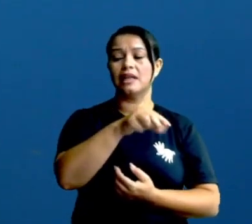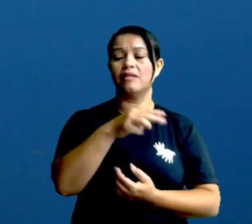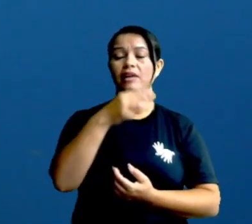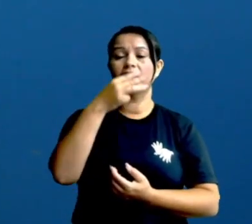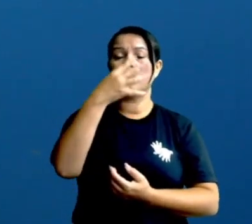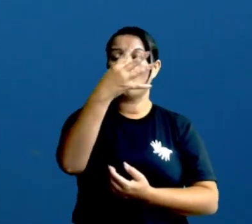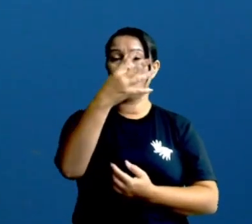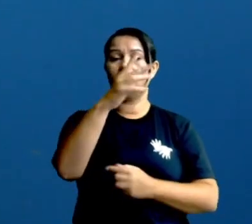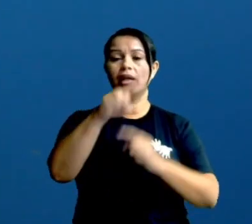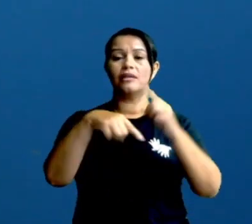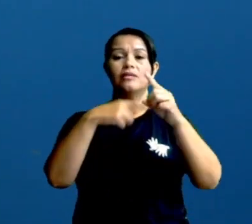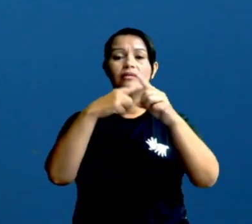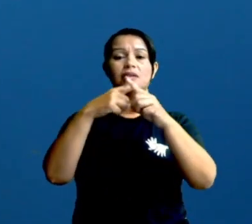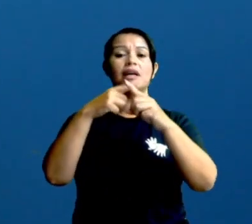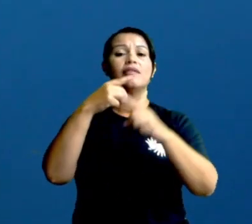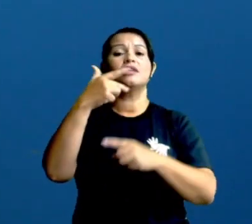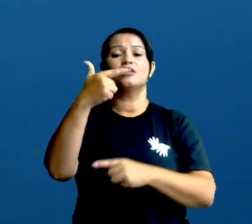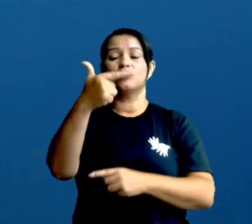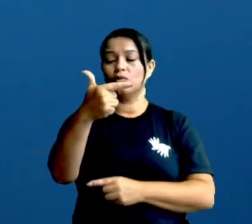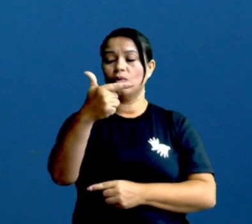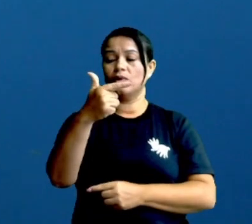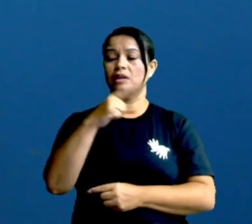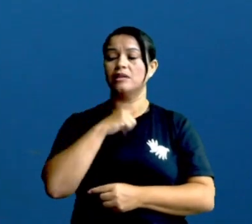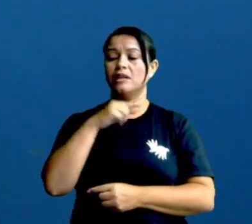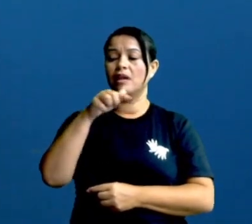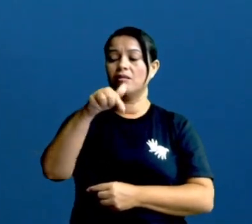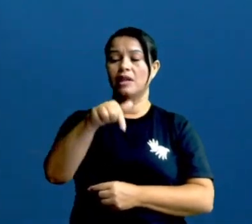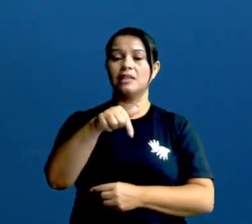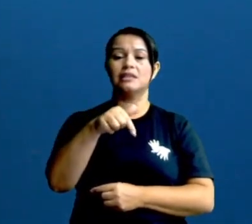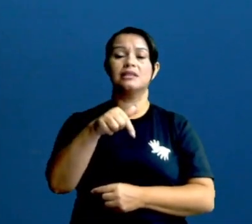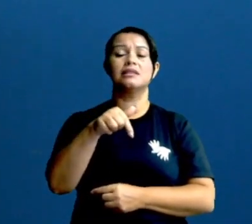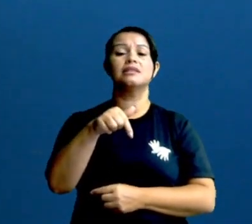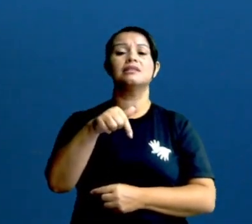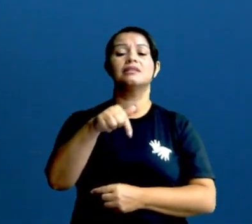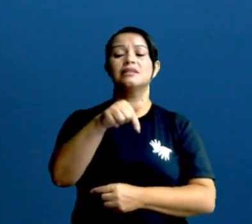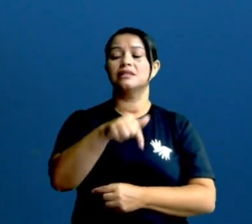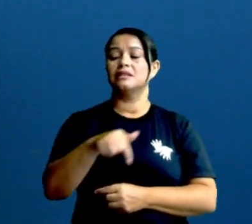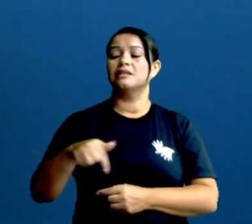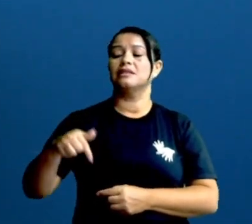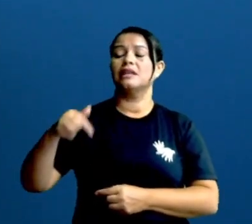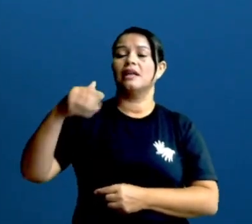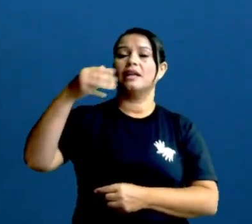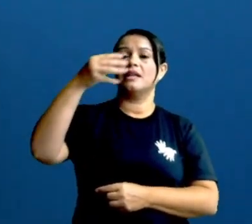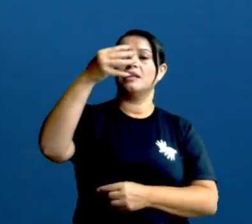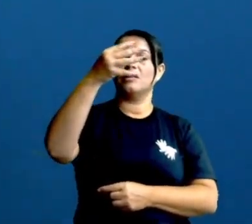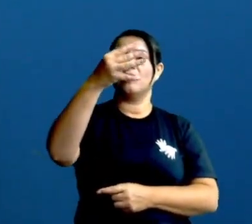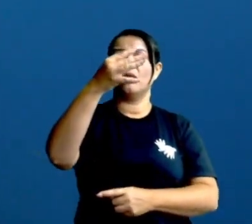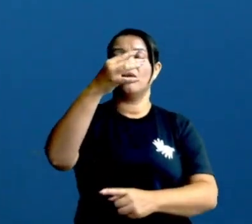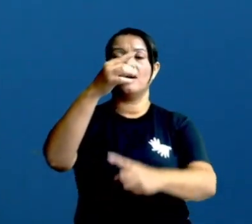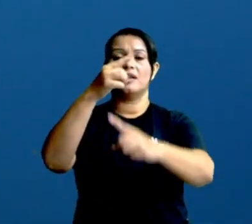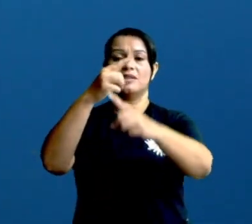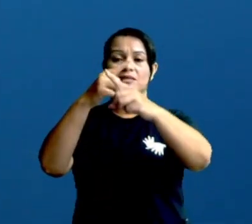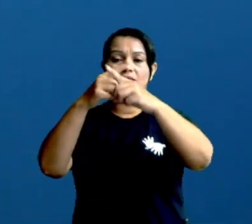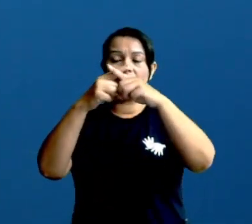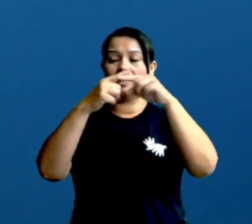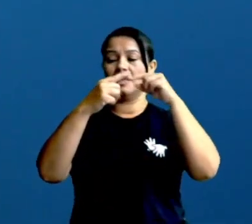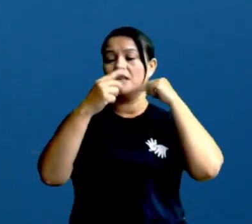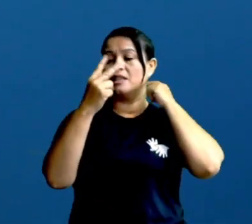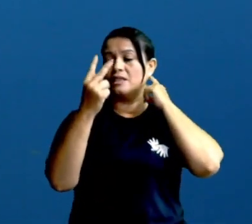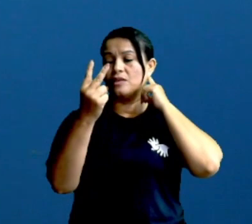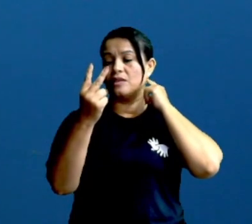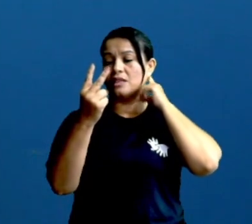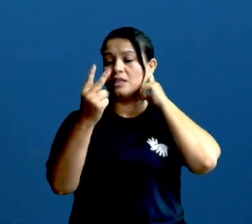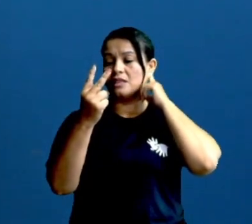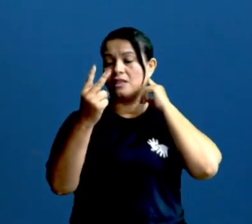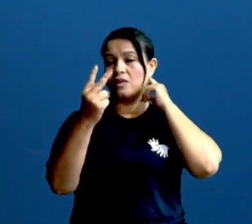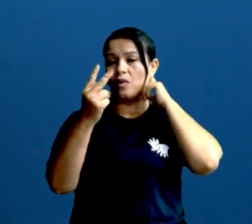4 e eu tenho 2, então vai ficar como? Repete a minha base e multiplica. Quem está fora multiplica com quem está dentro. Então, vai ficar, ó, 4